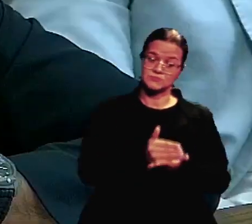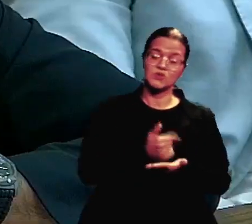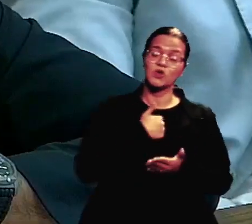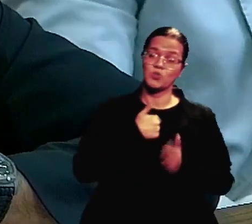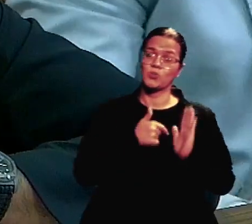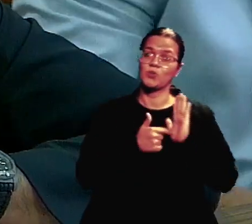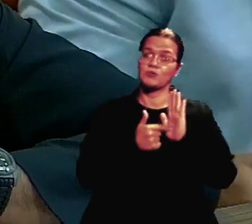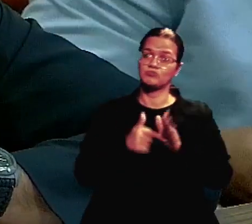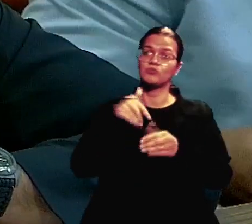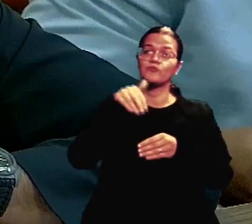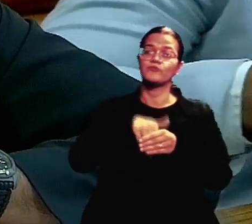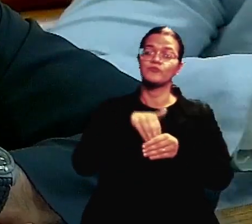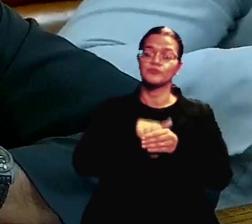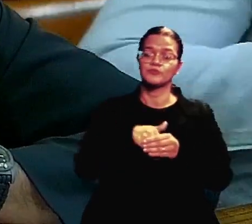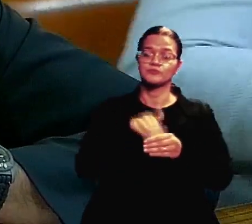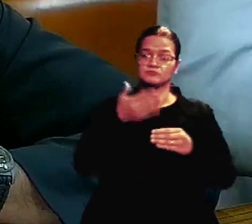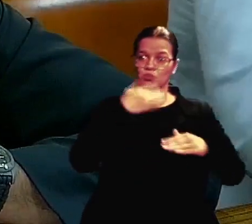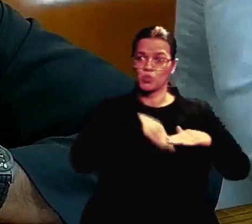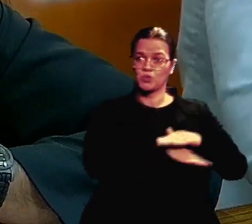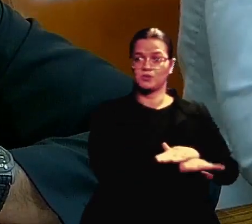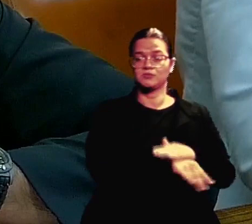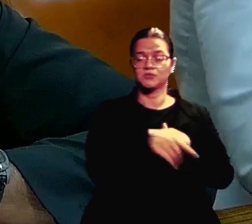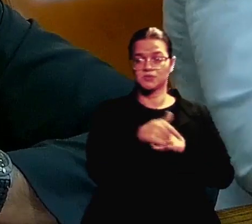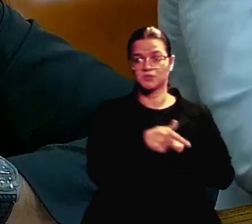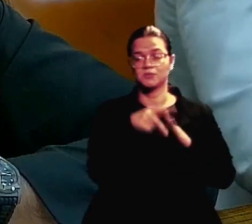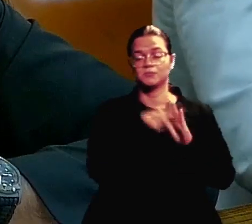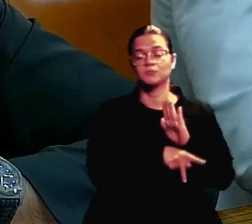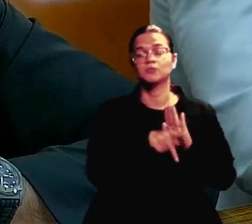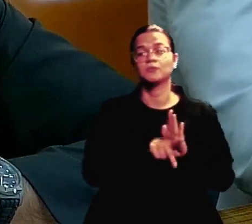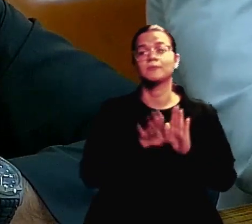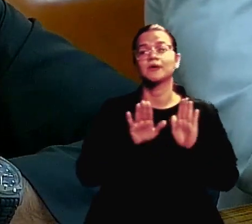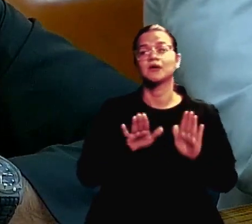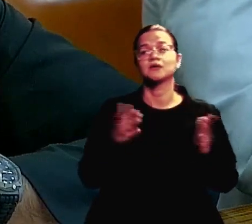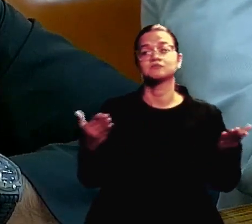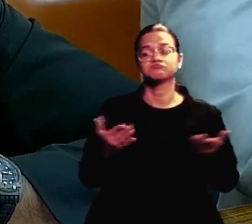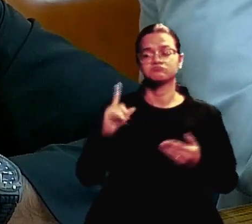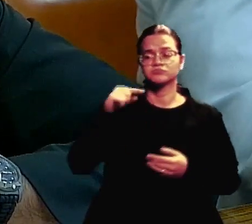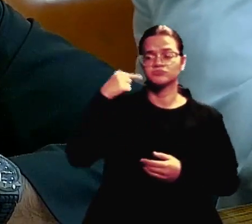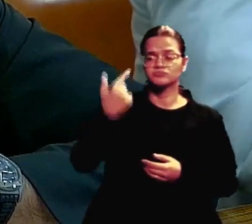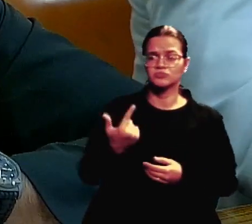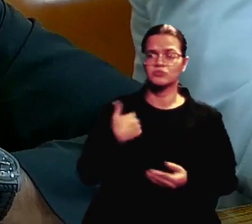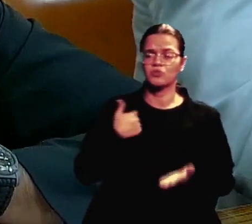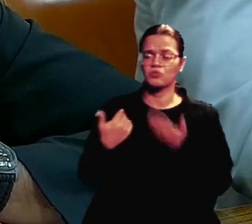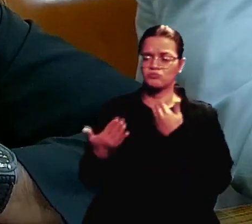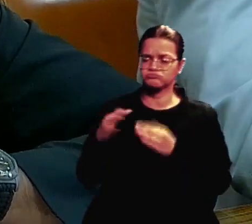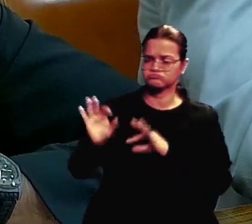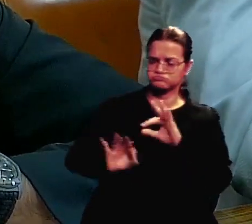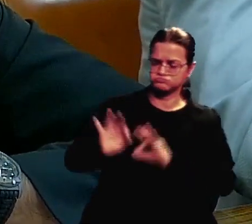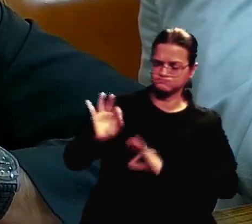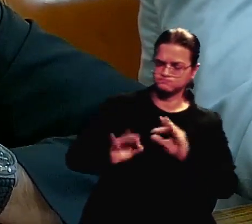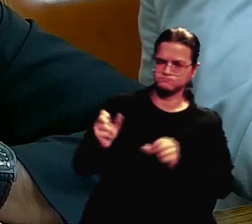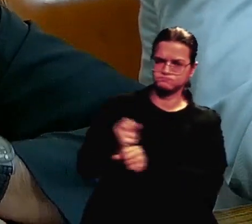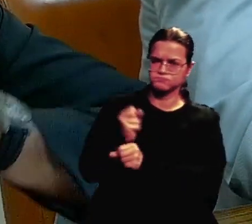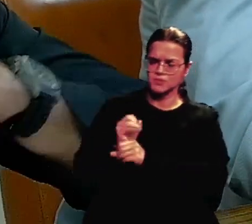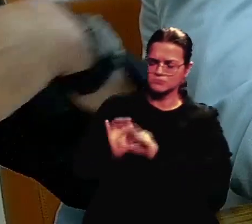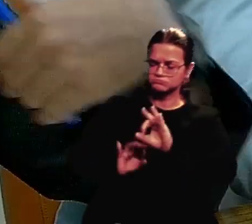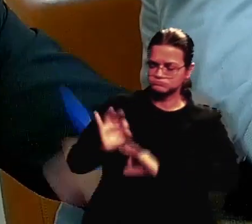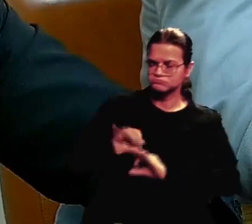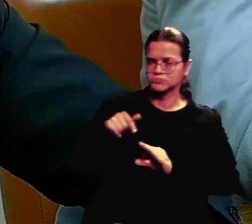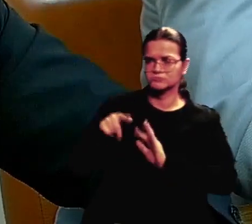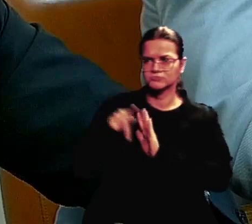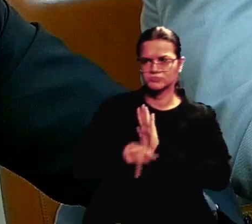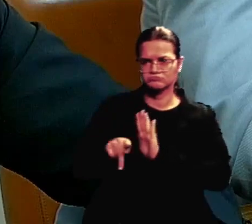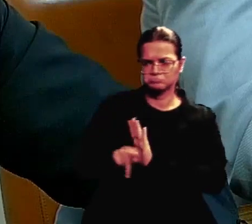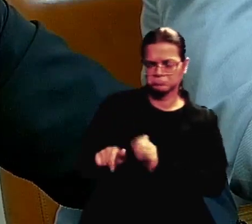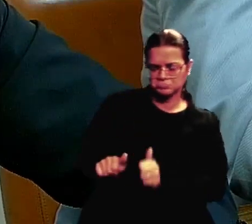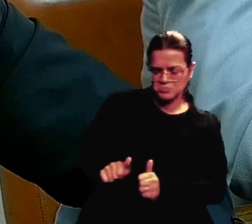eu apresentei um voto pelo arquivamento da matéria, mas depois de uma construção juntamente com Vossa